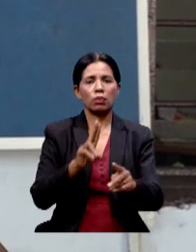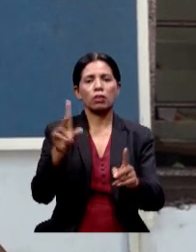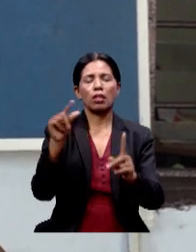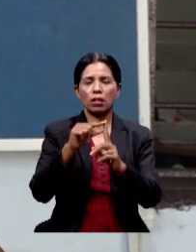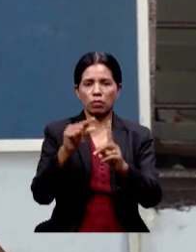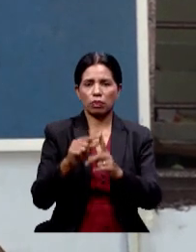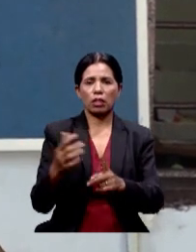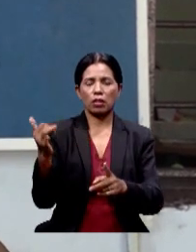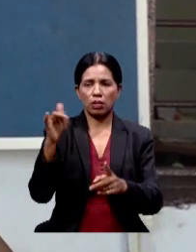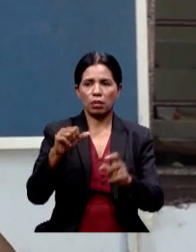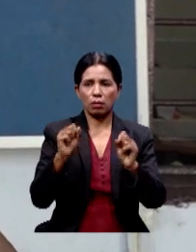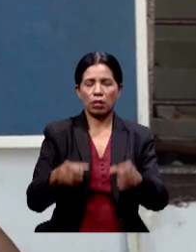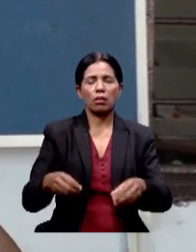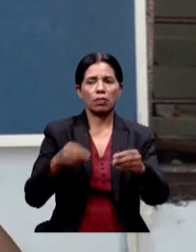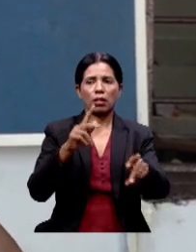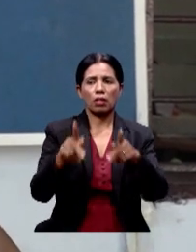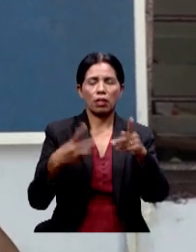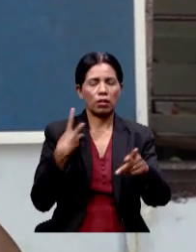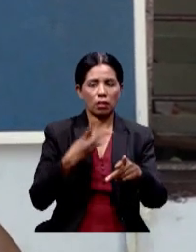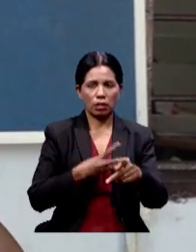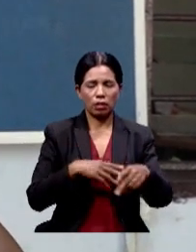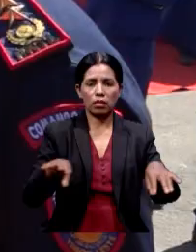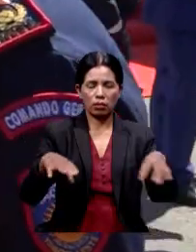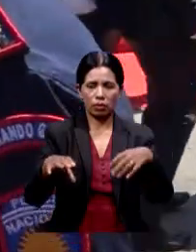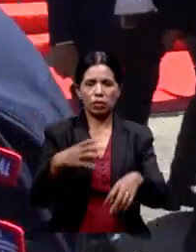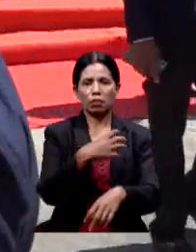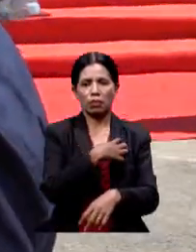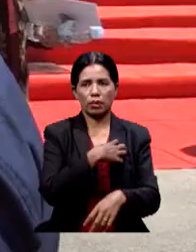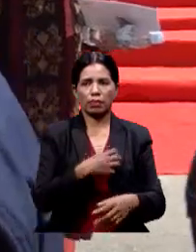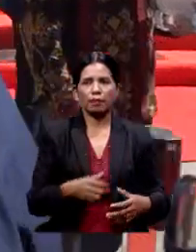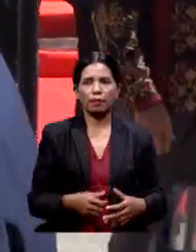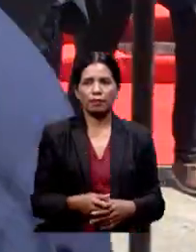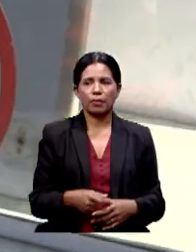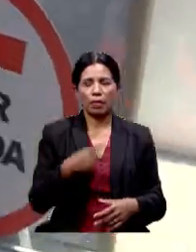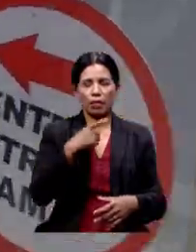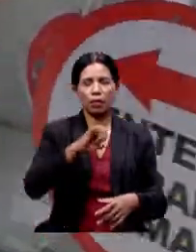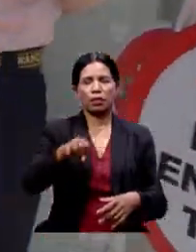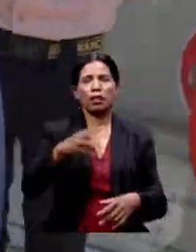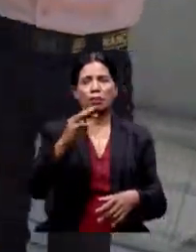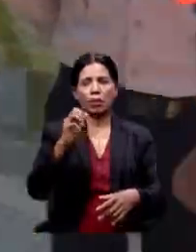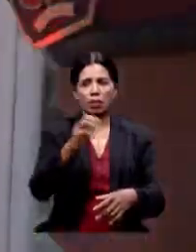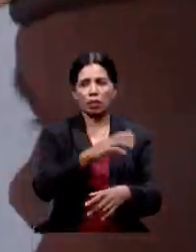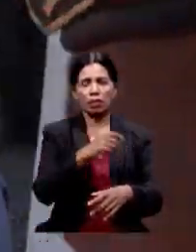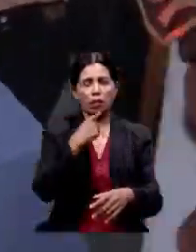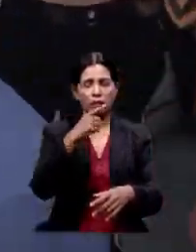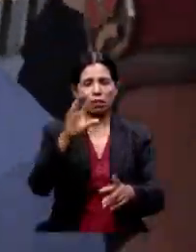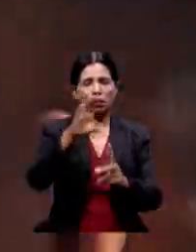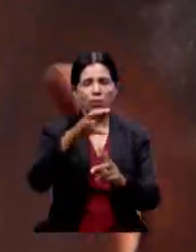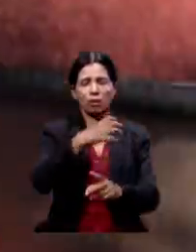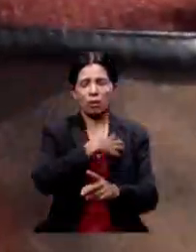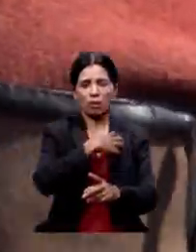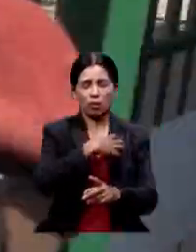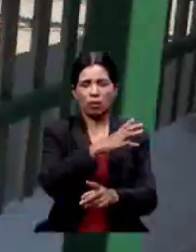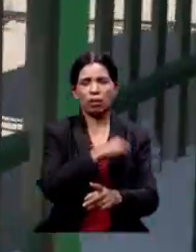Bequia, bela prejudica quando vai ter um funcionamento operacional linha. Além de Nézia, mentente a confirmação, o comandante-geral